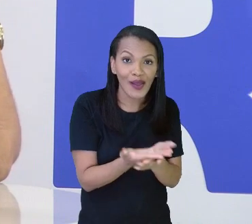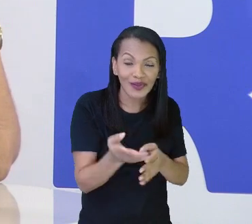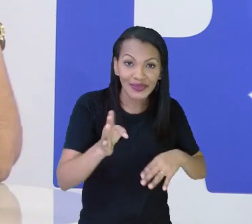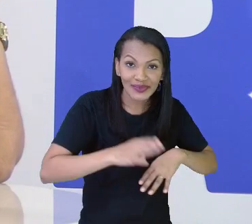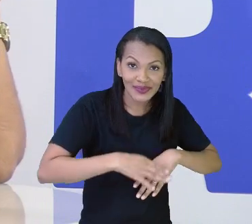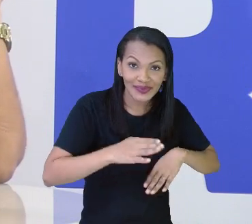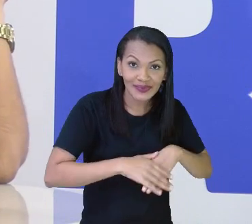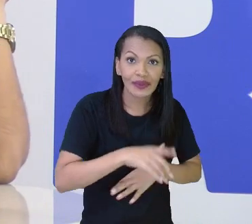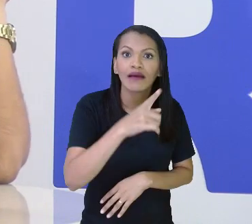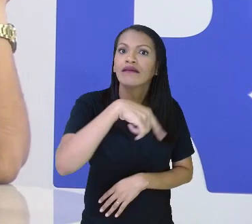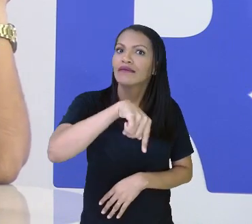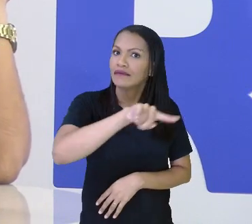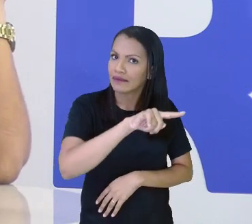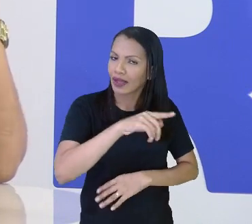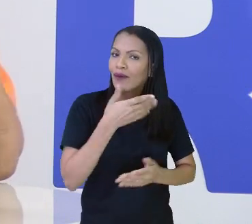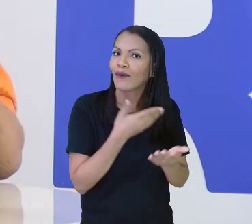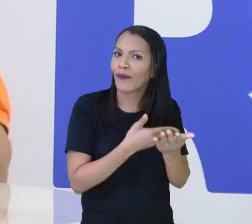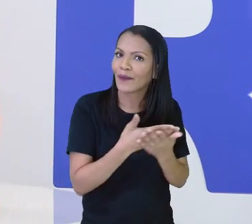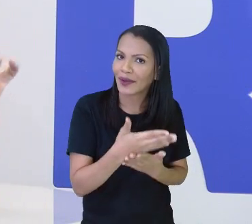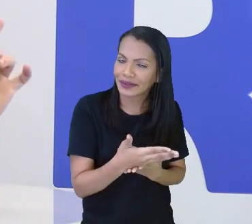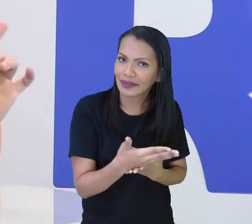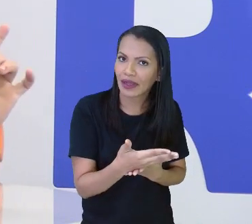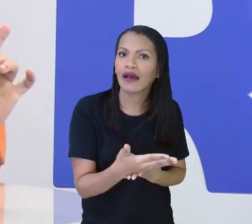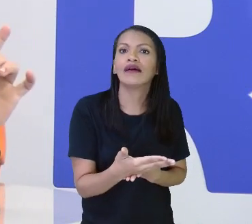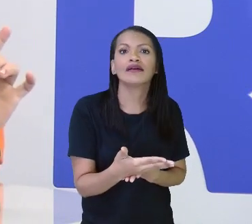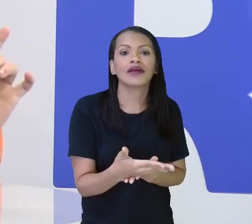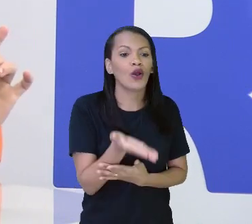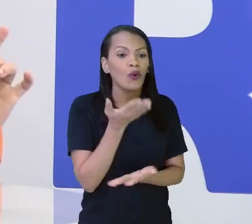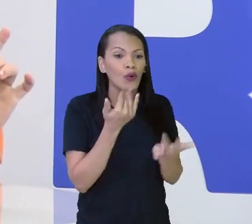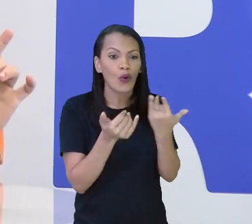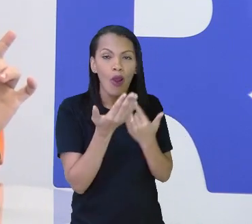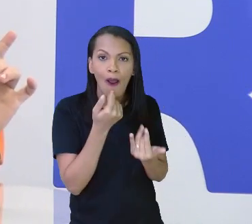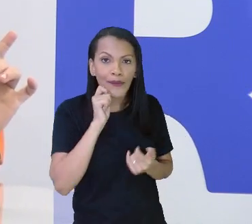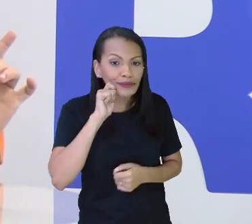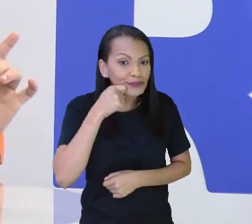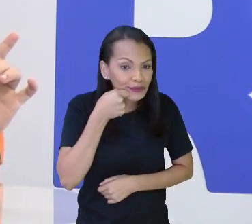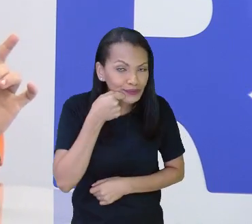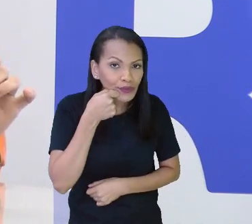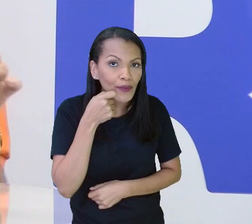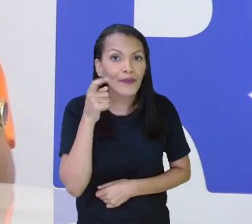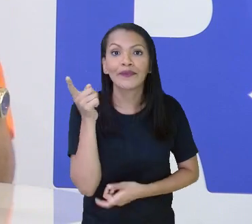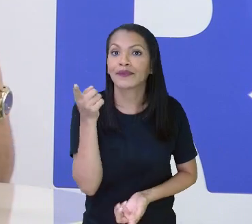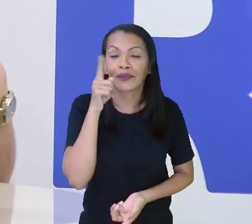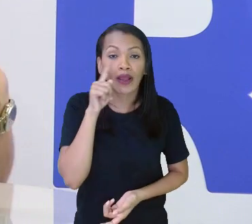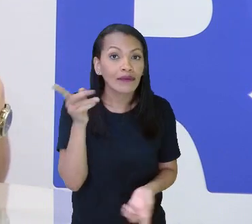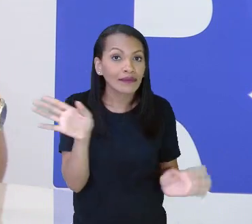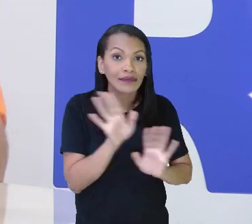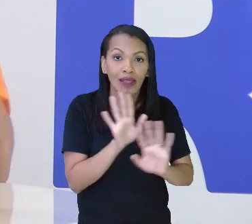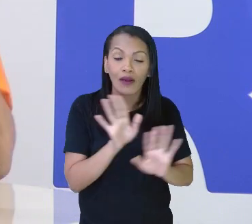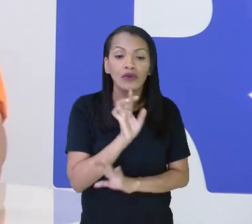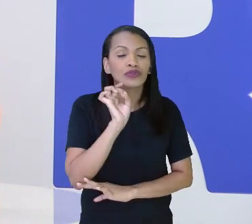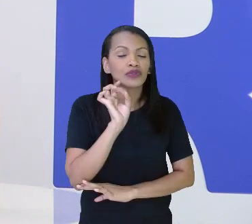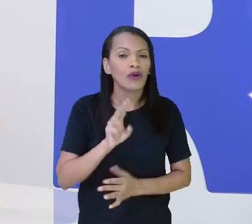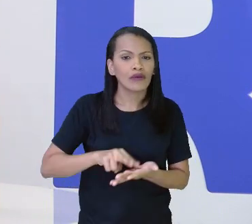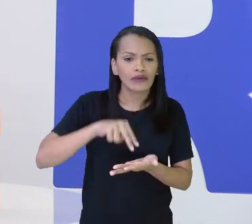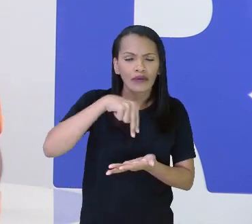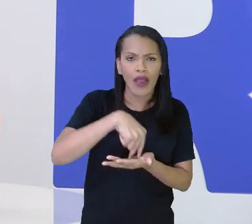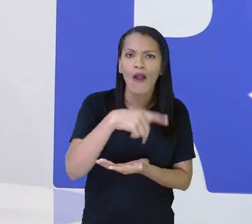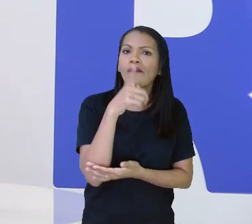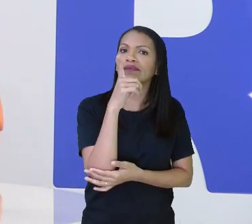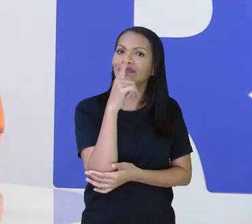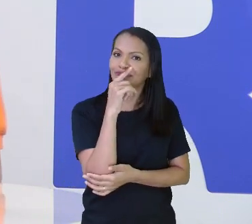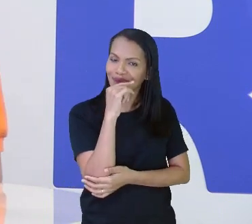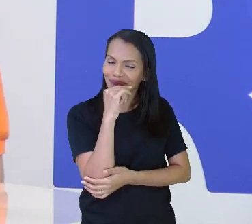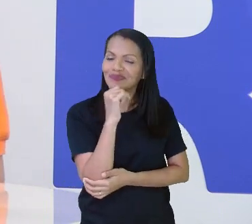que daqui a pouco vai começar. Não dá tempo de comer aquele pãozinho e aquela bolacha, não. Só levanta, toma um golinho de